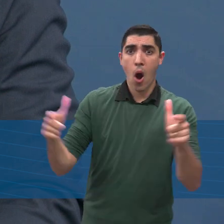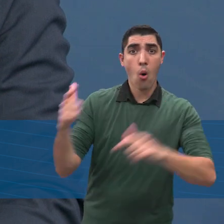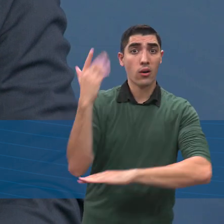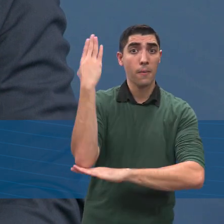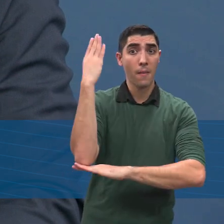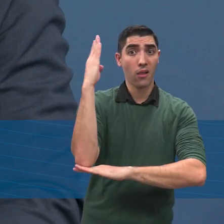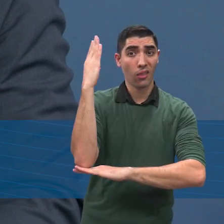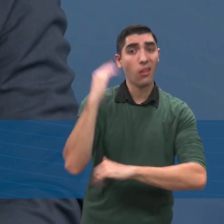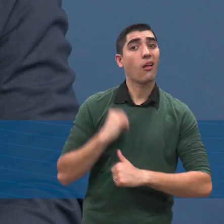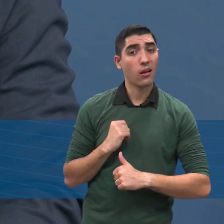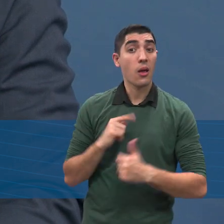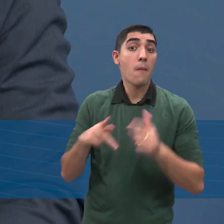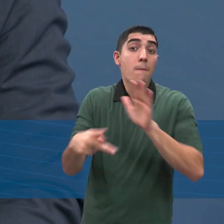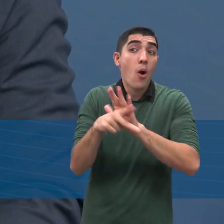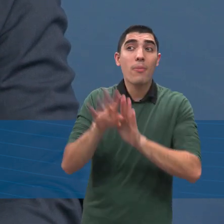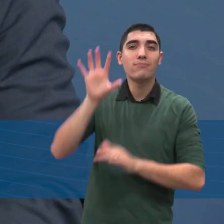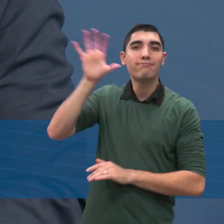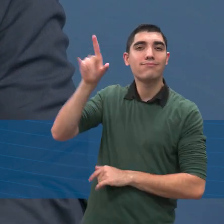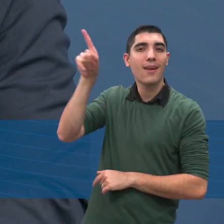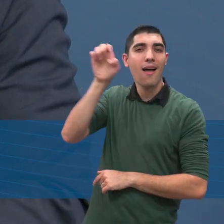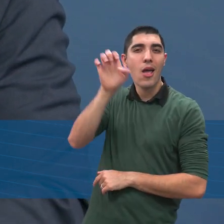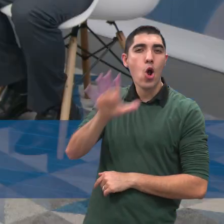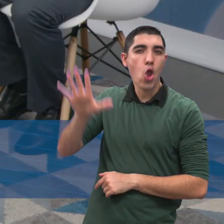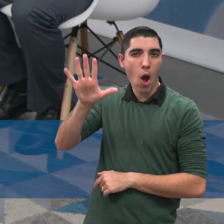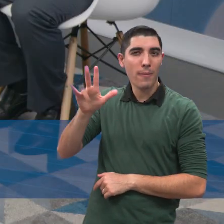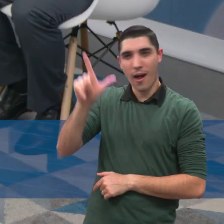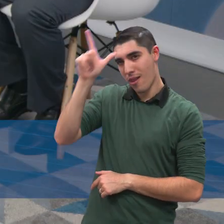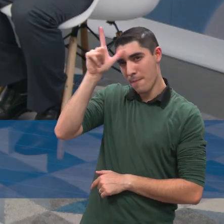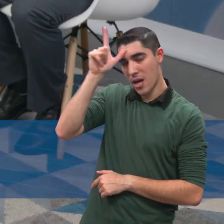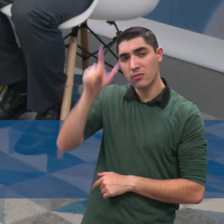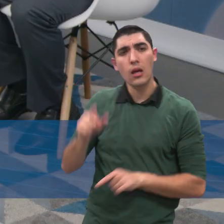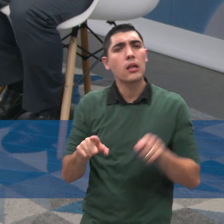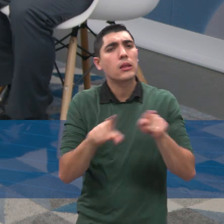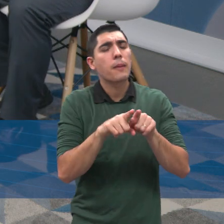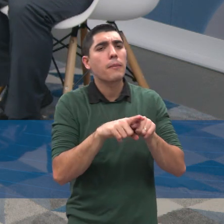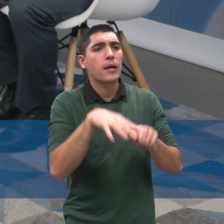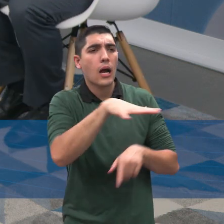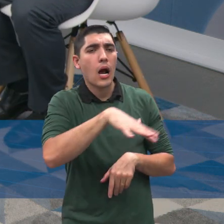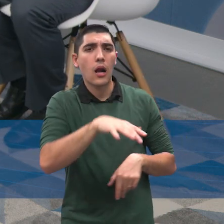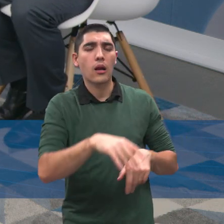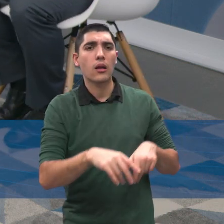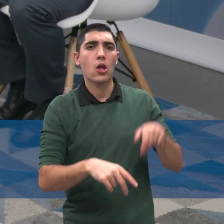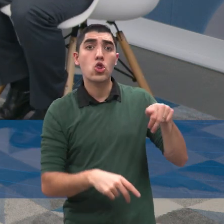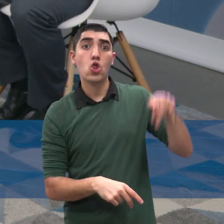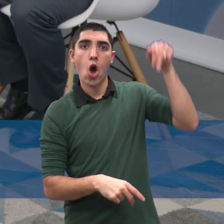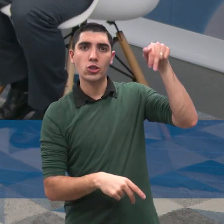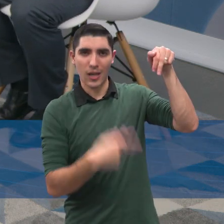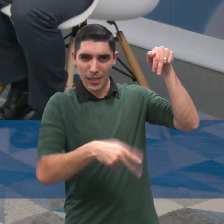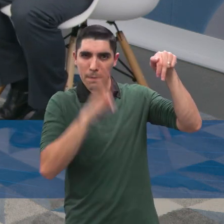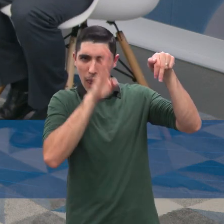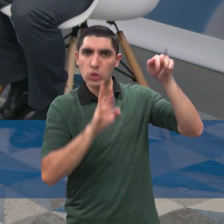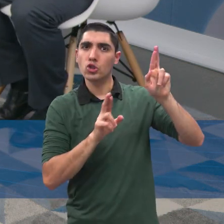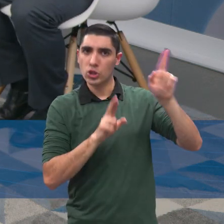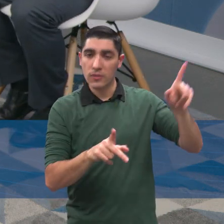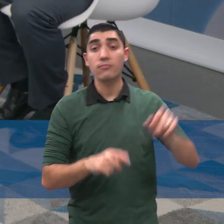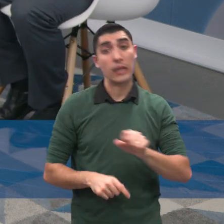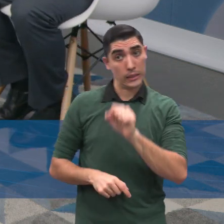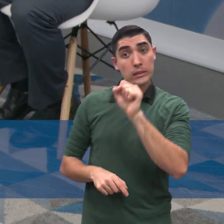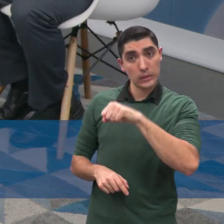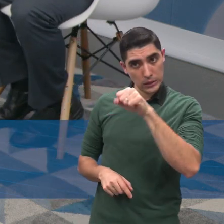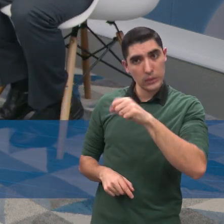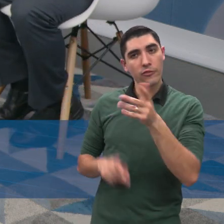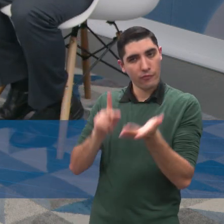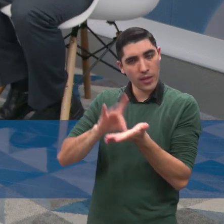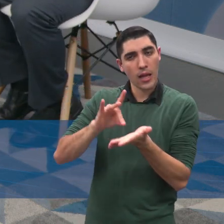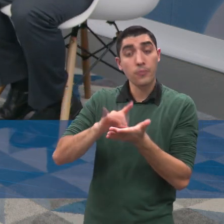coisa alemã, coisa da Europa. No né? próprio norte do Brasil, né? A gente ainda tem muitas casas assim. Então, assim, eu fui para